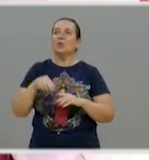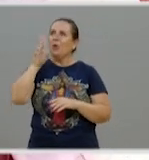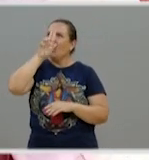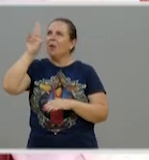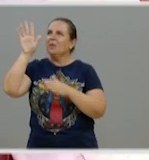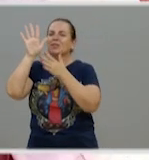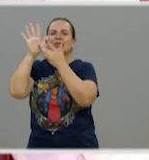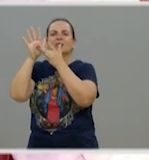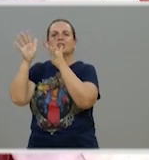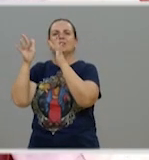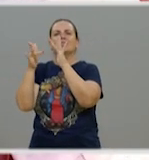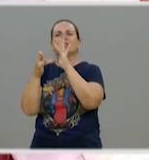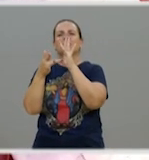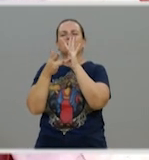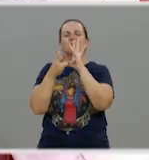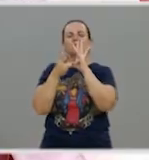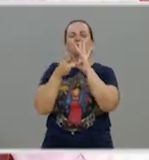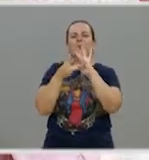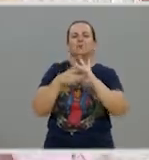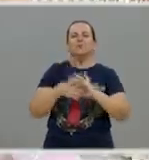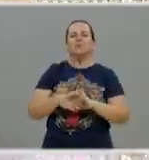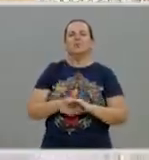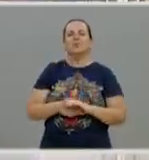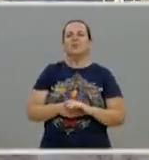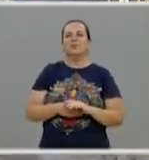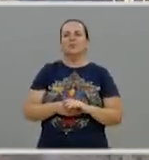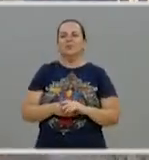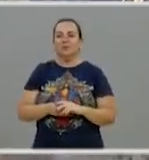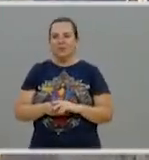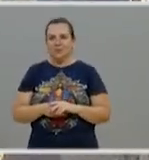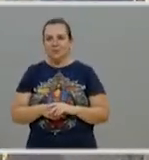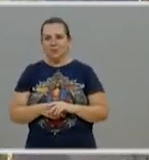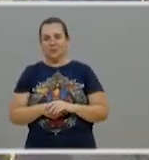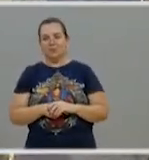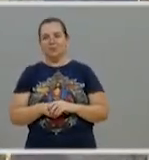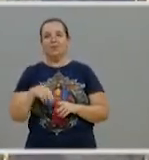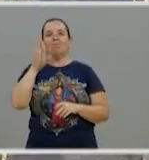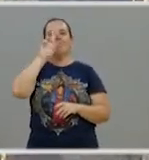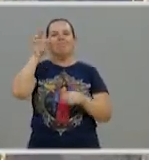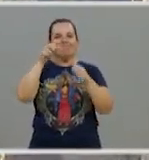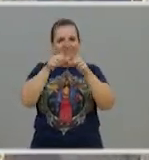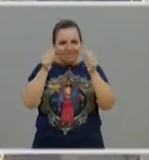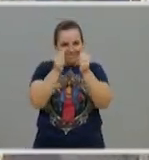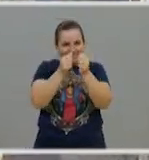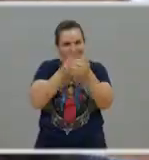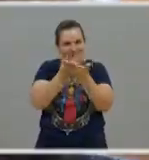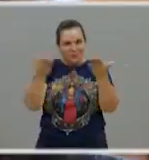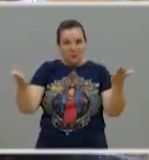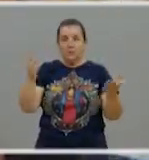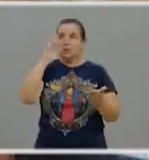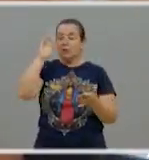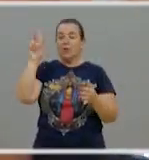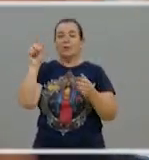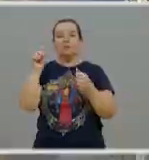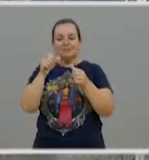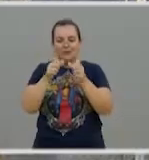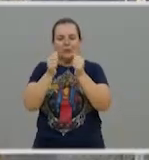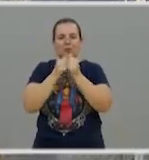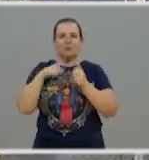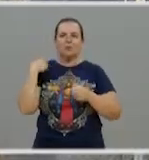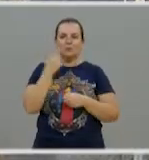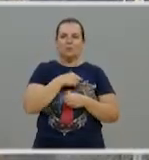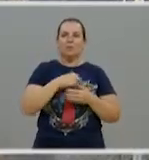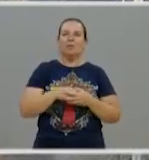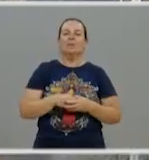pelo nome de Jesus. O Senhor esteja convosco. Ele está no meio de